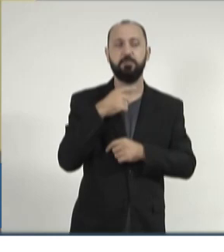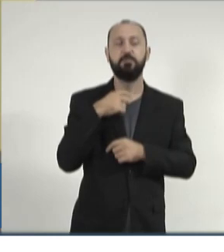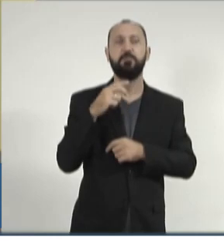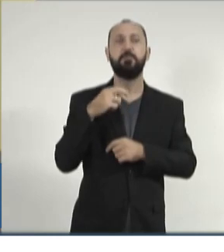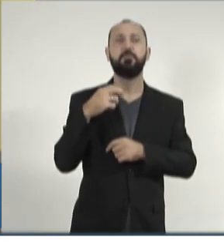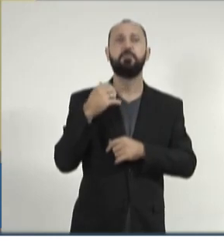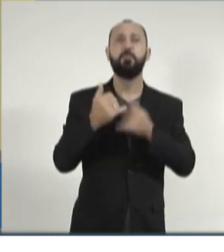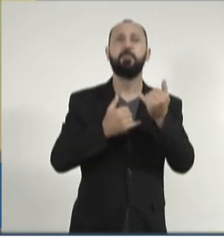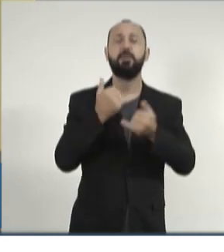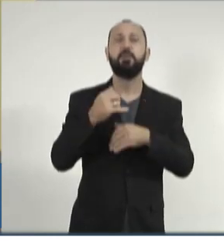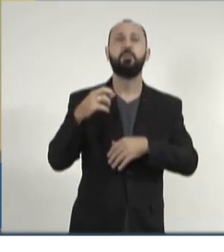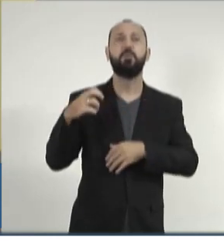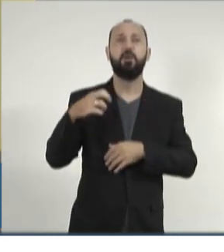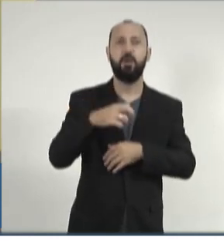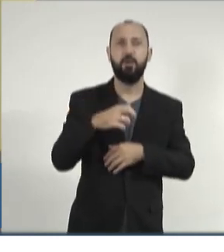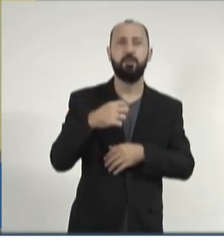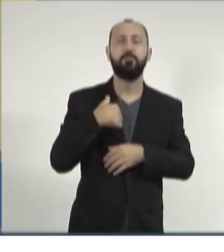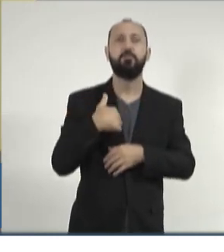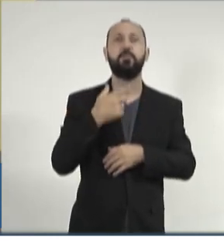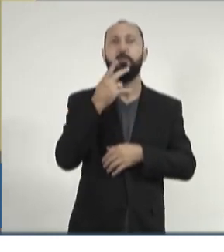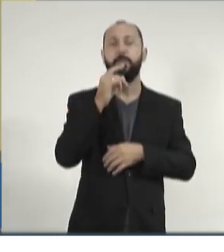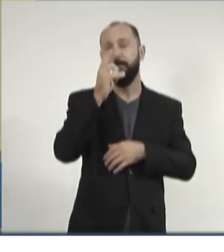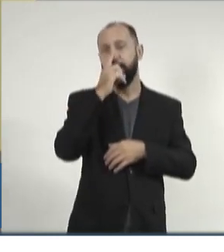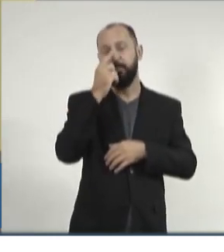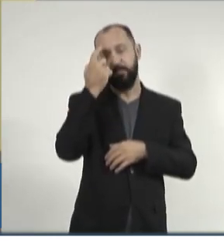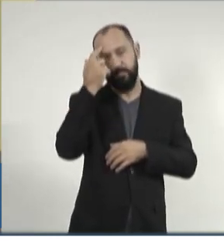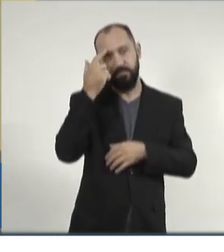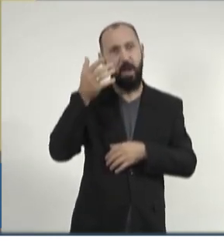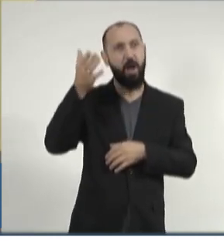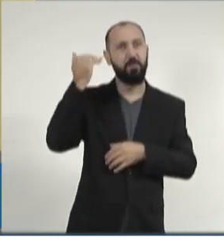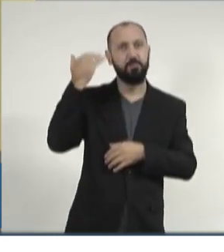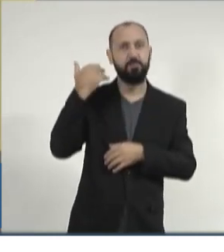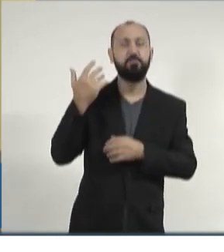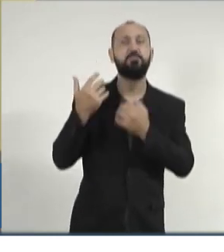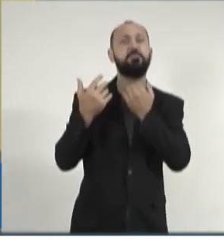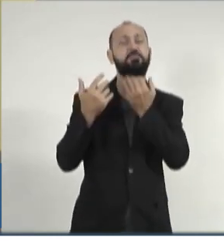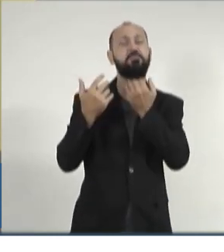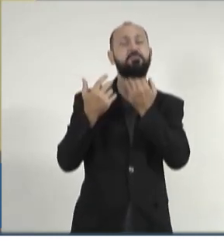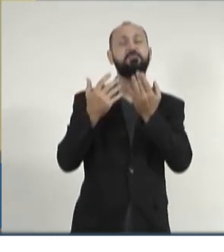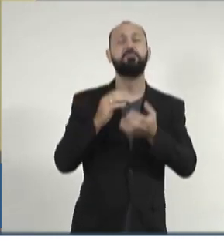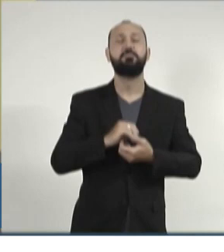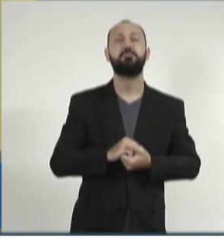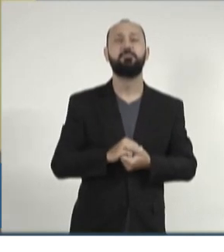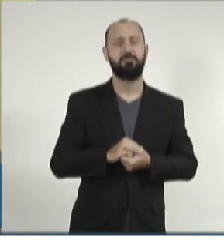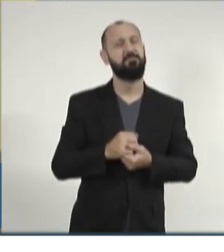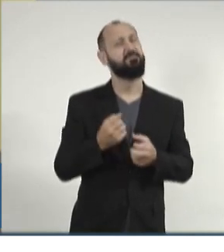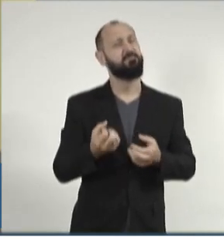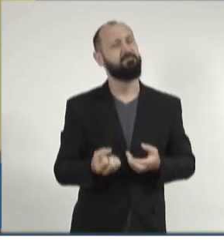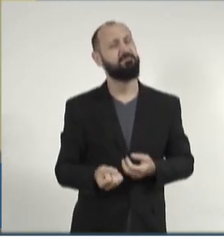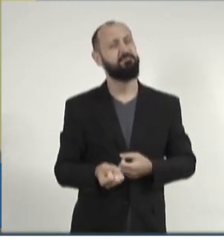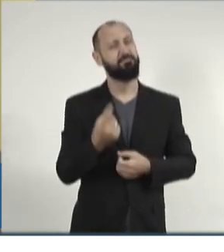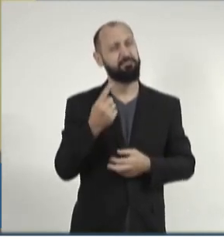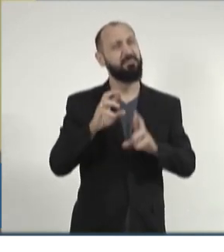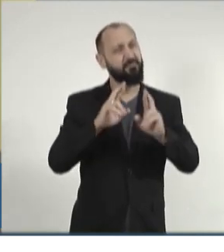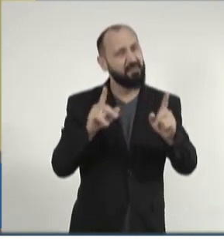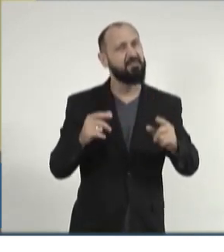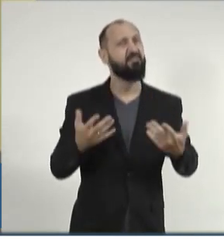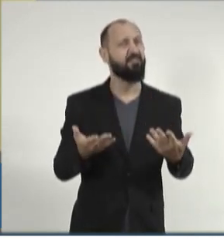um carrinho? O que meus pais iam achar naquela época? Ia ficar esquisito, não ia?